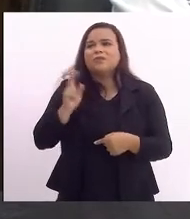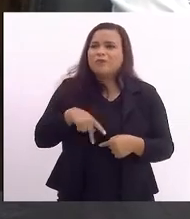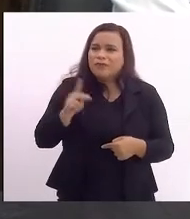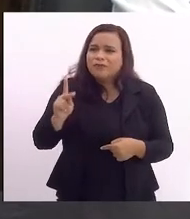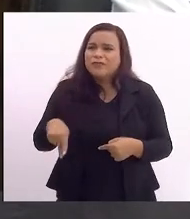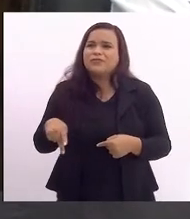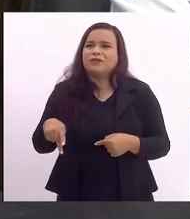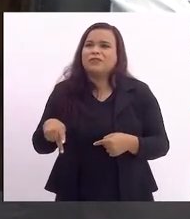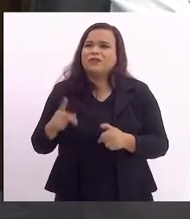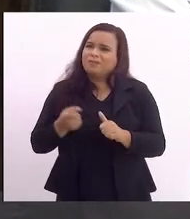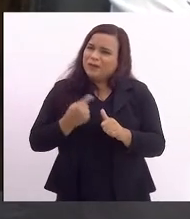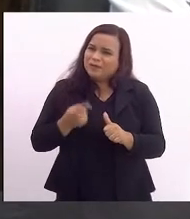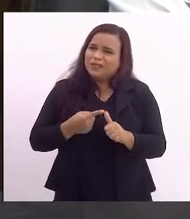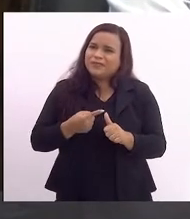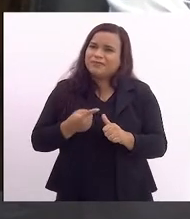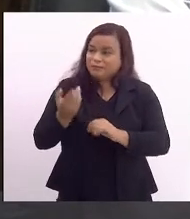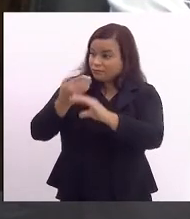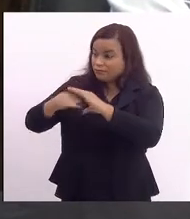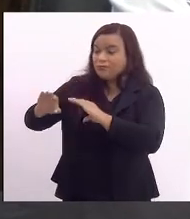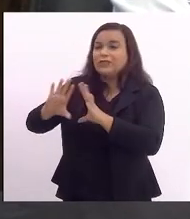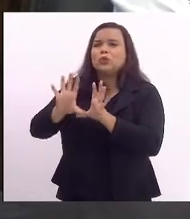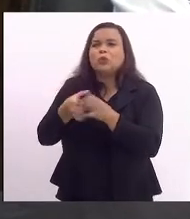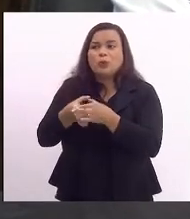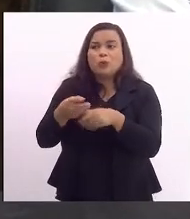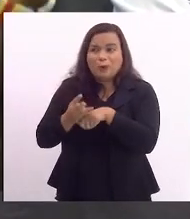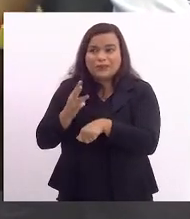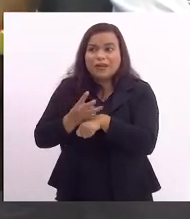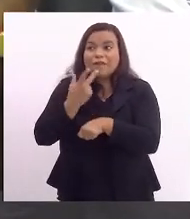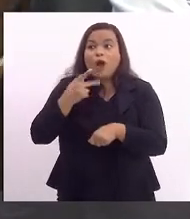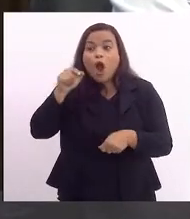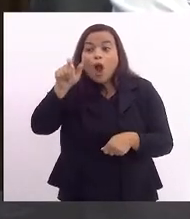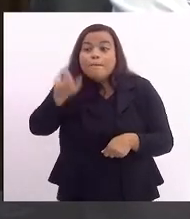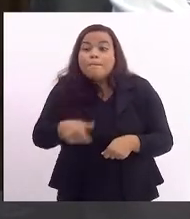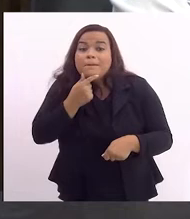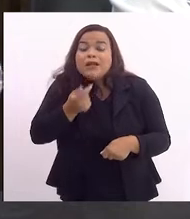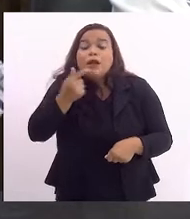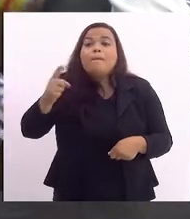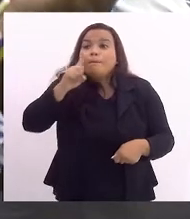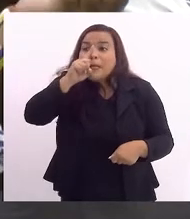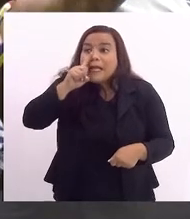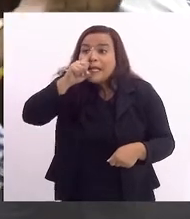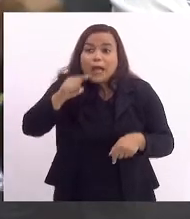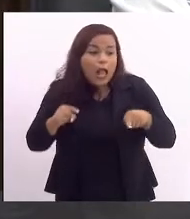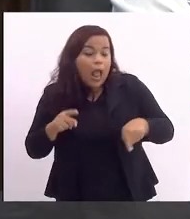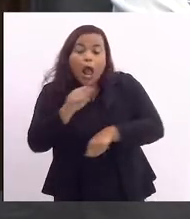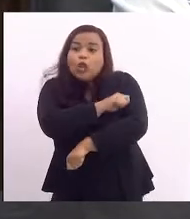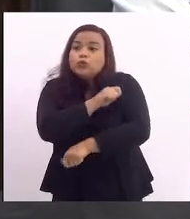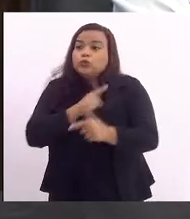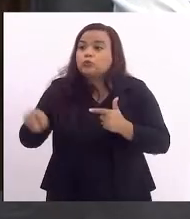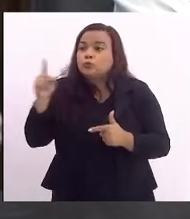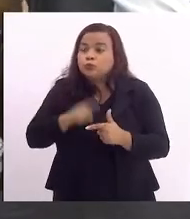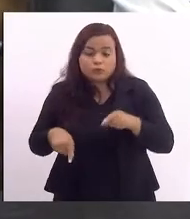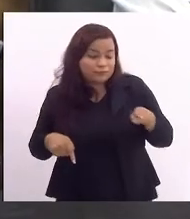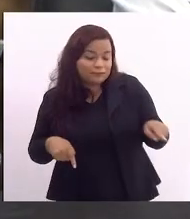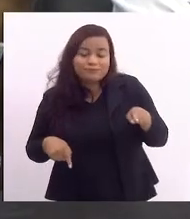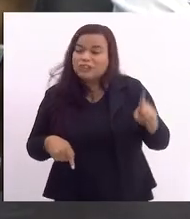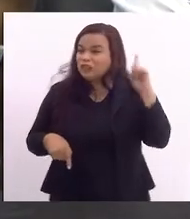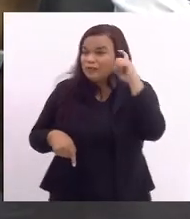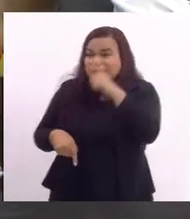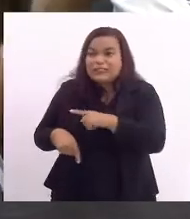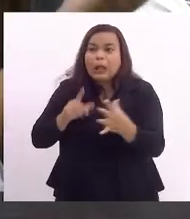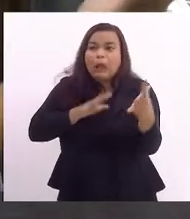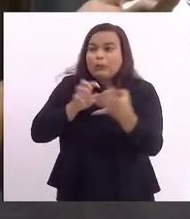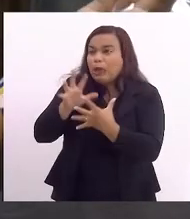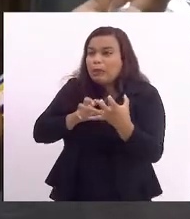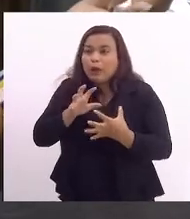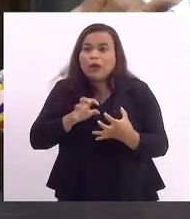que circulou num grupo de WhatsApp para dizer que ele era perigoso, que ele era um aluno problema e que ele tinha a cara